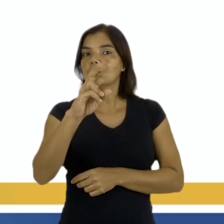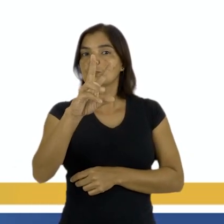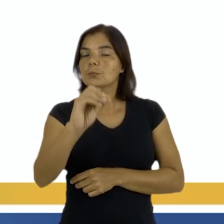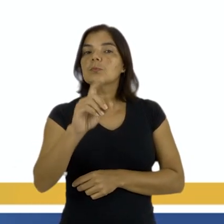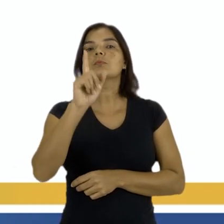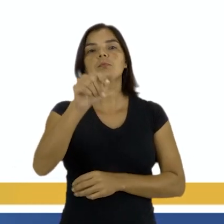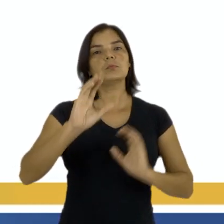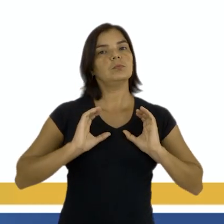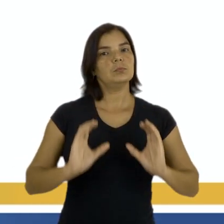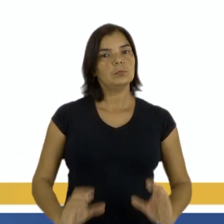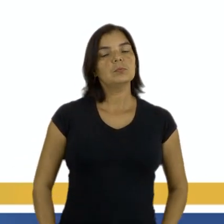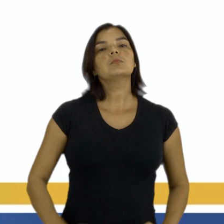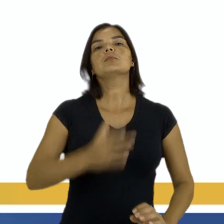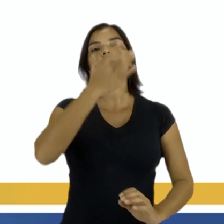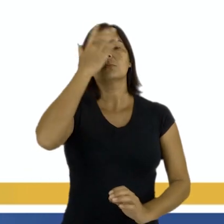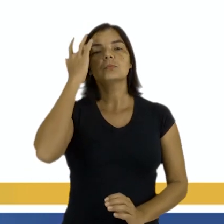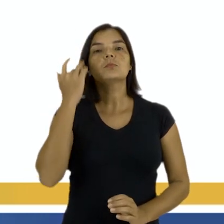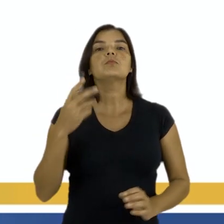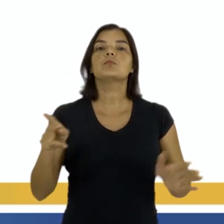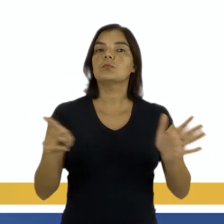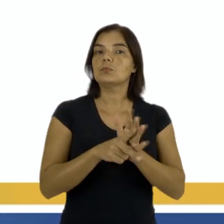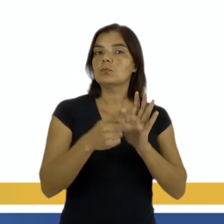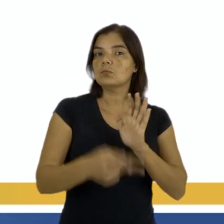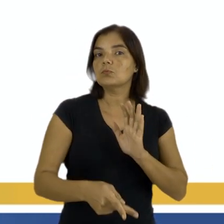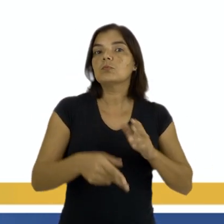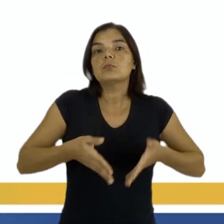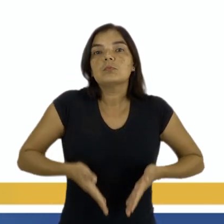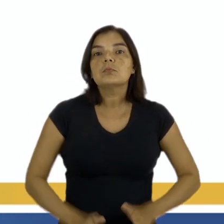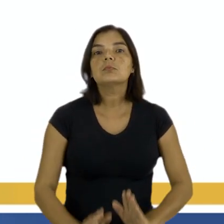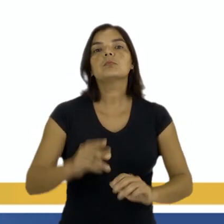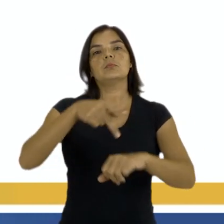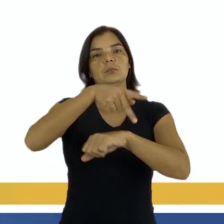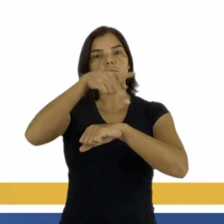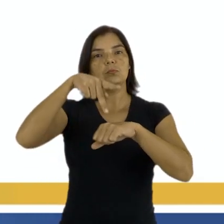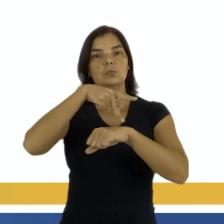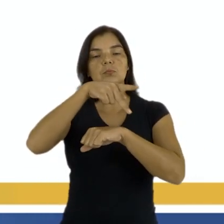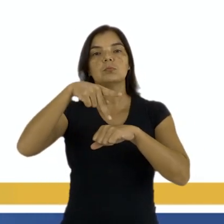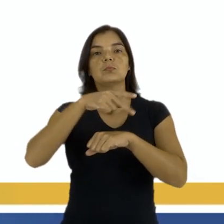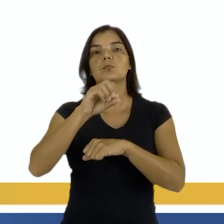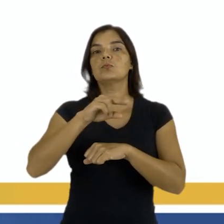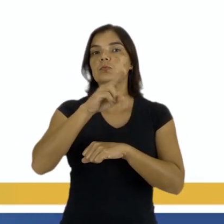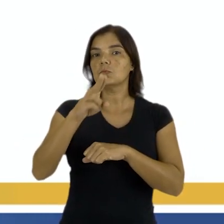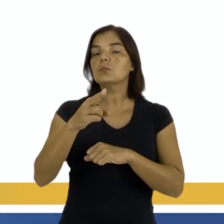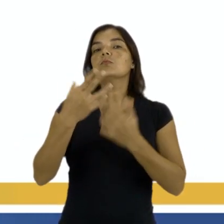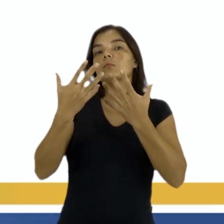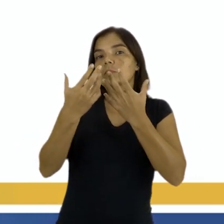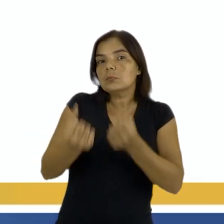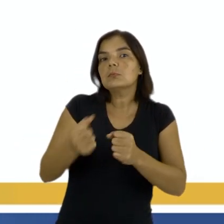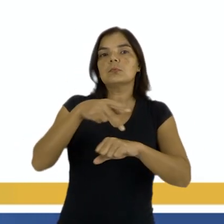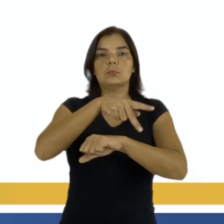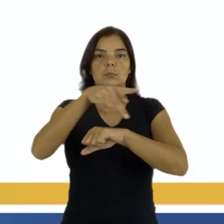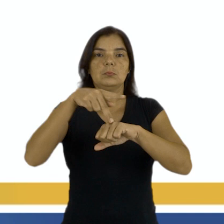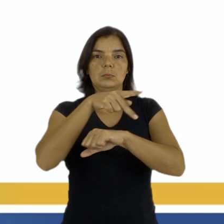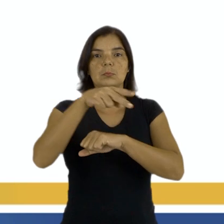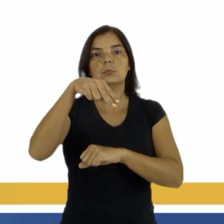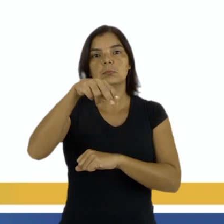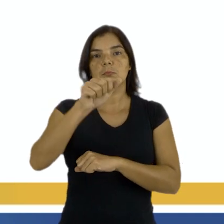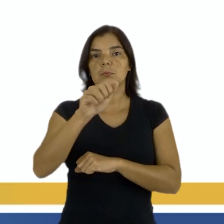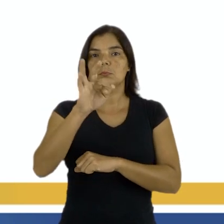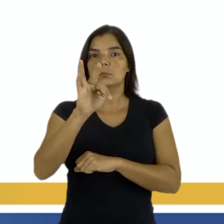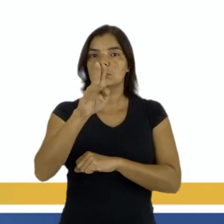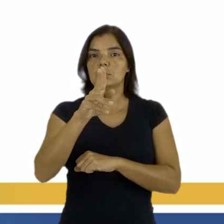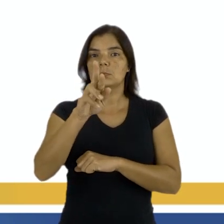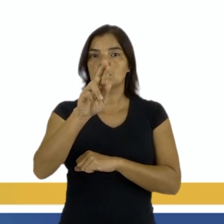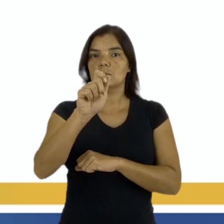os cidadãos são aqueles residentes natos, né, nascidos ou naturalizados, que possuem direitos